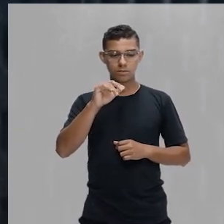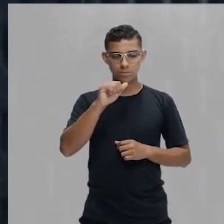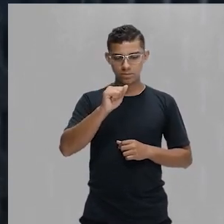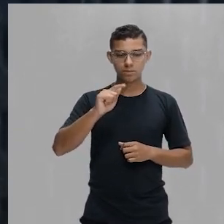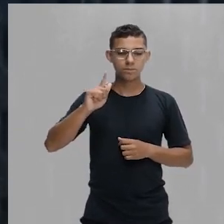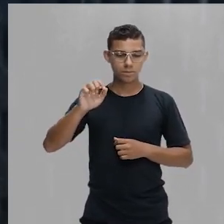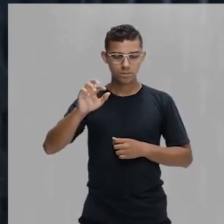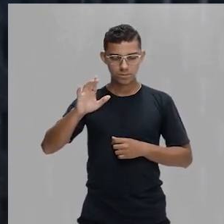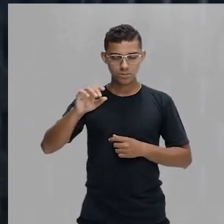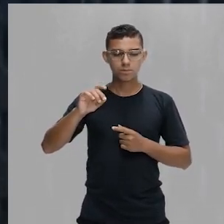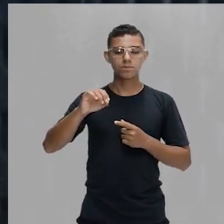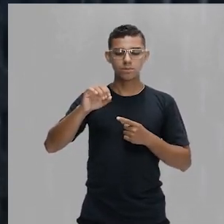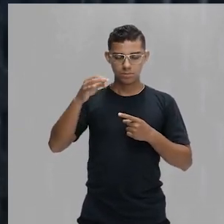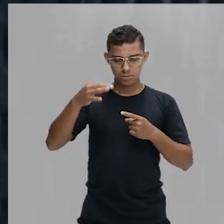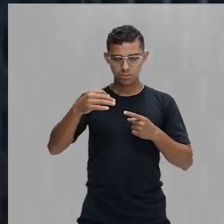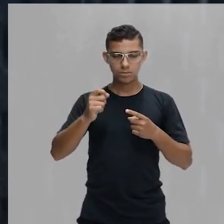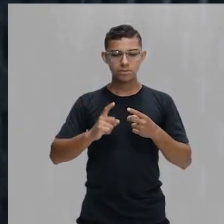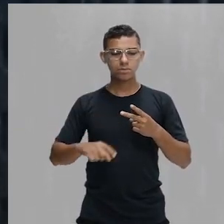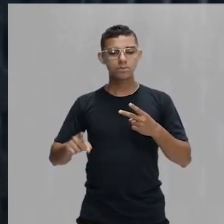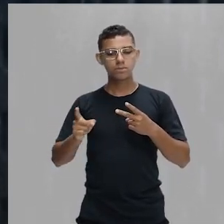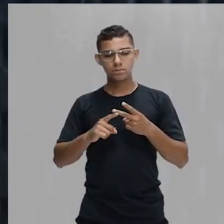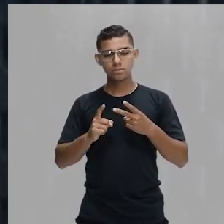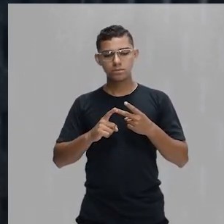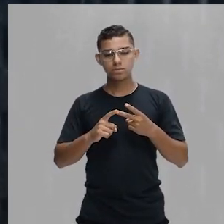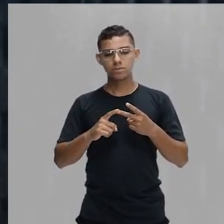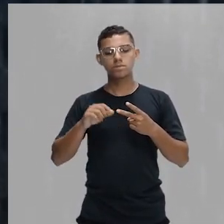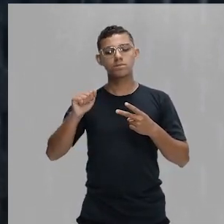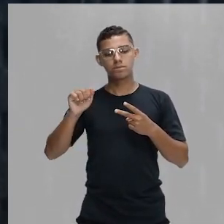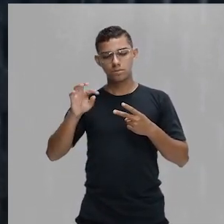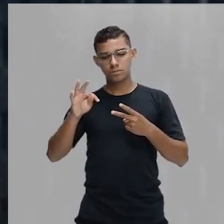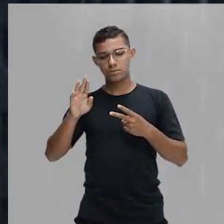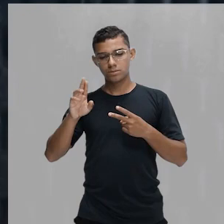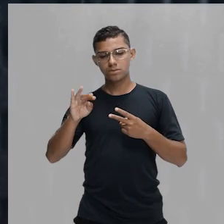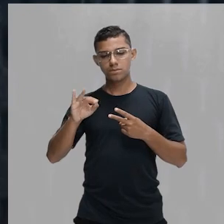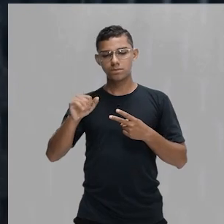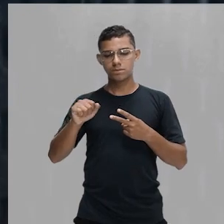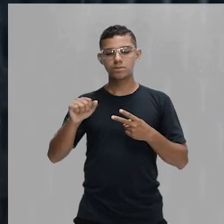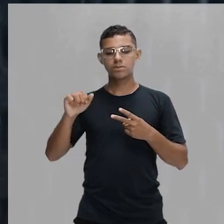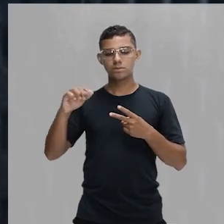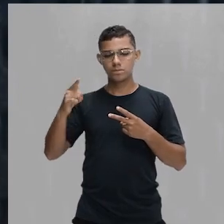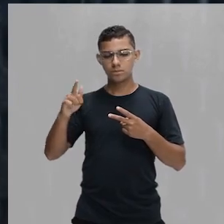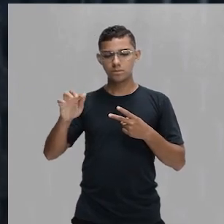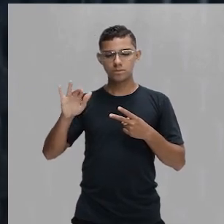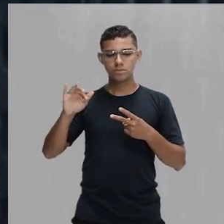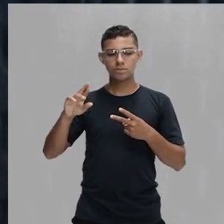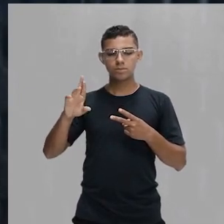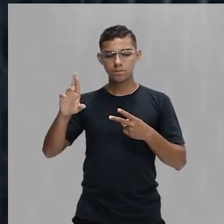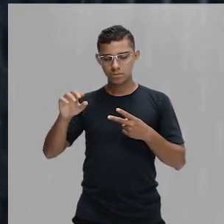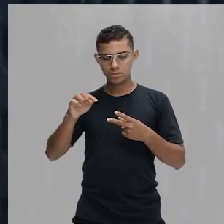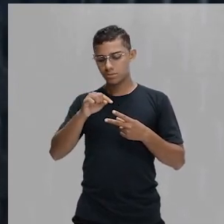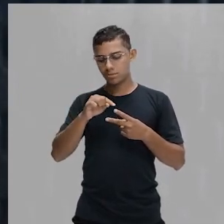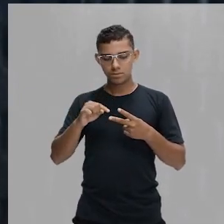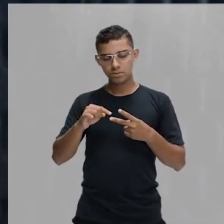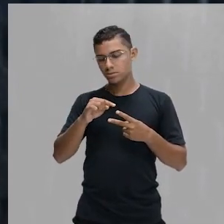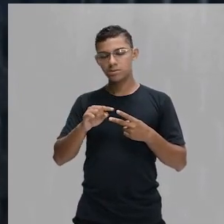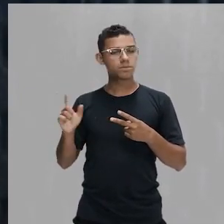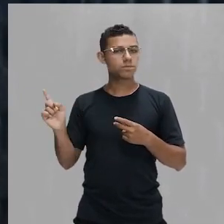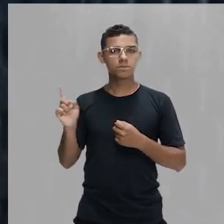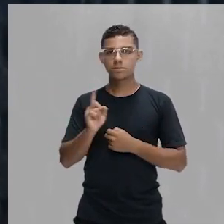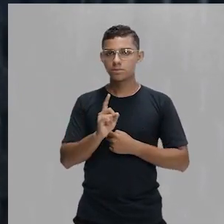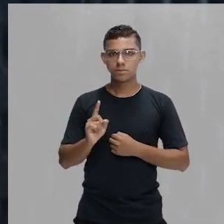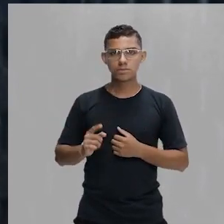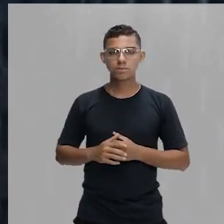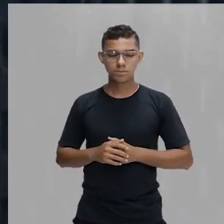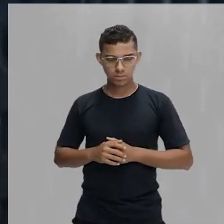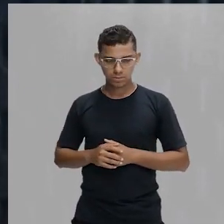gerador, cinética. Mas o 2 ele bota também a turbina e o gerador. A turbina e o gerador é a transformação de energia cinética em elétrica, e não em